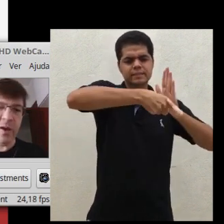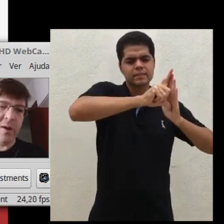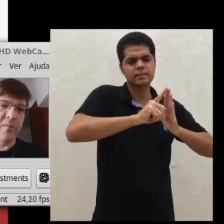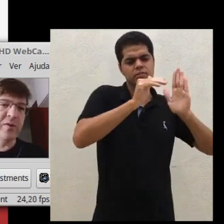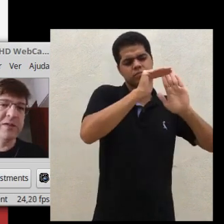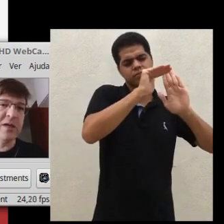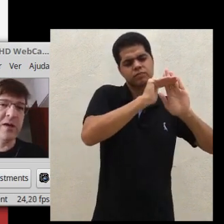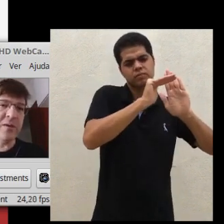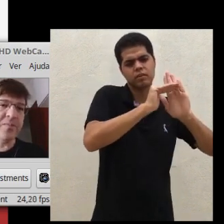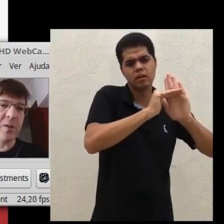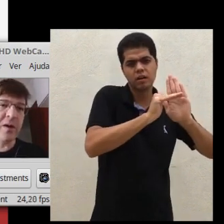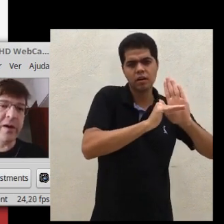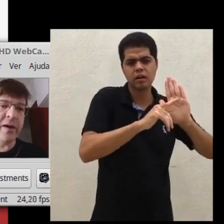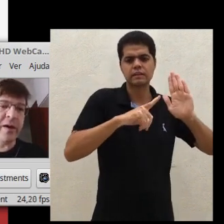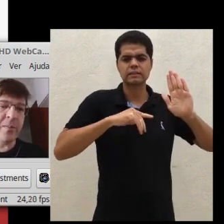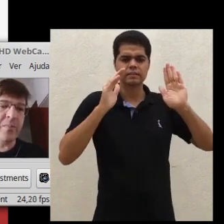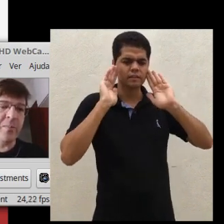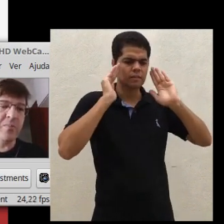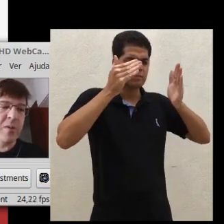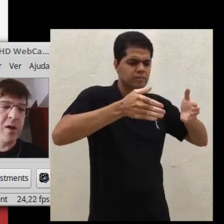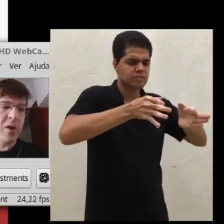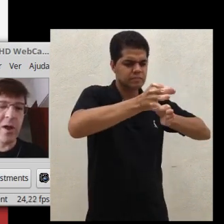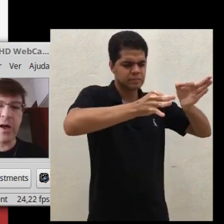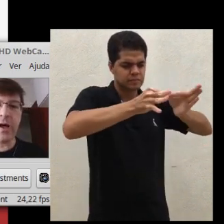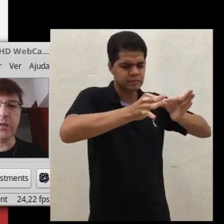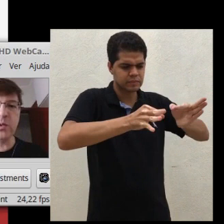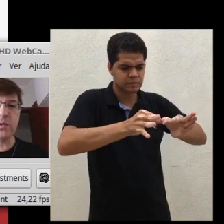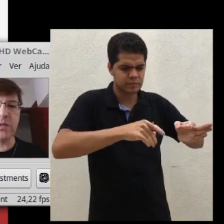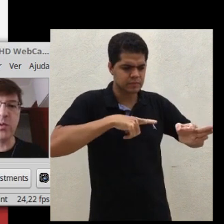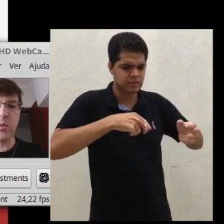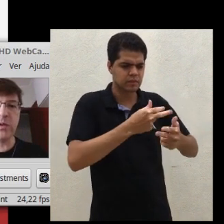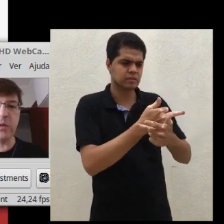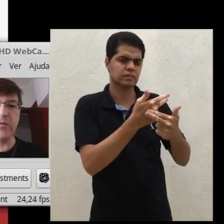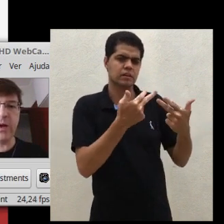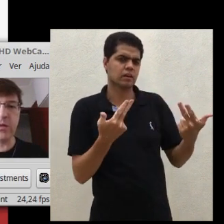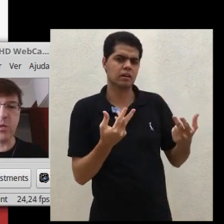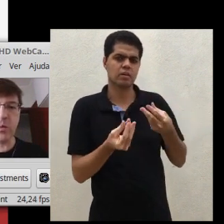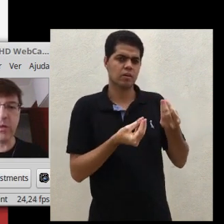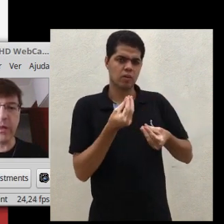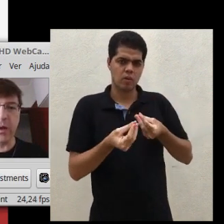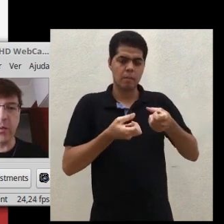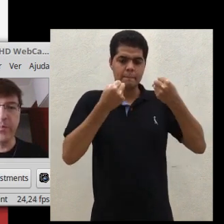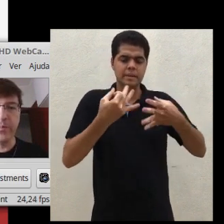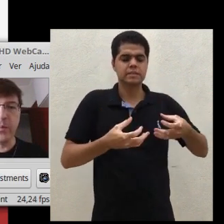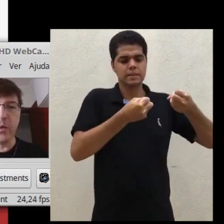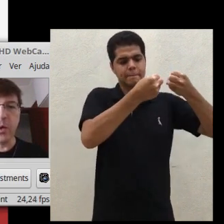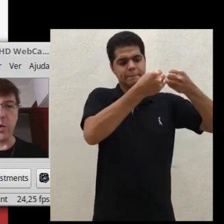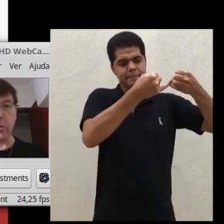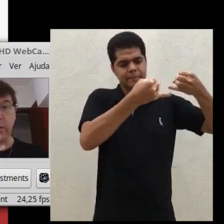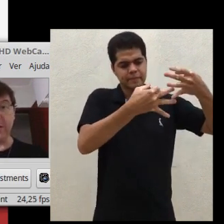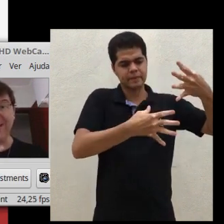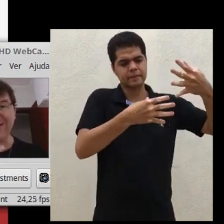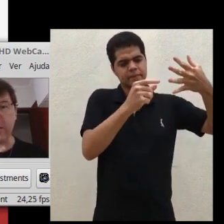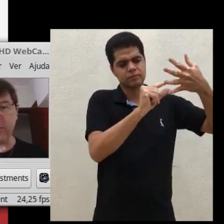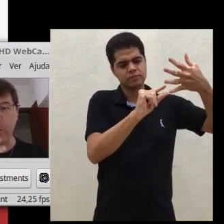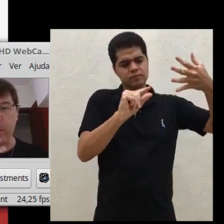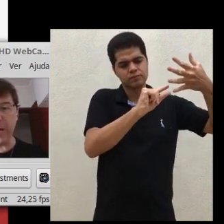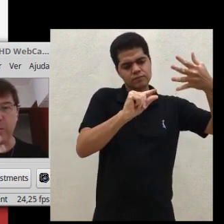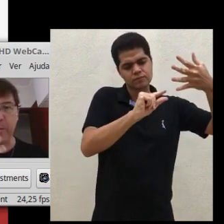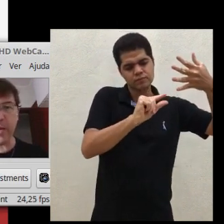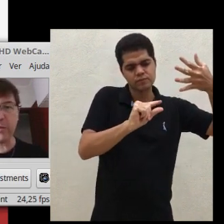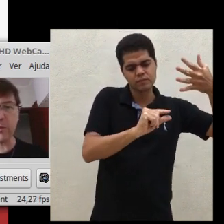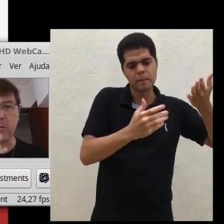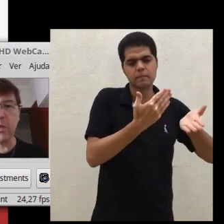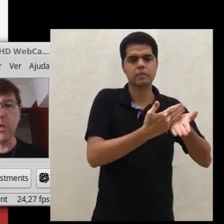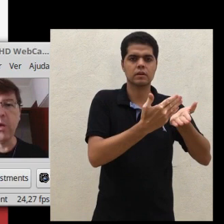como você chegar à resolução de uma derivada, de uma integral. Eu tenho que descrever o